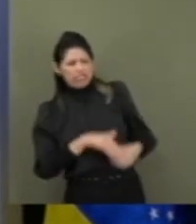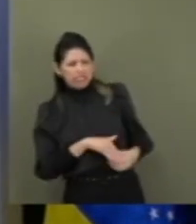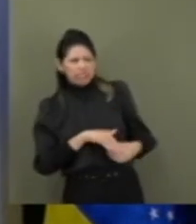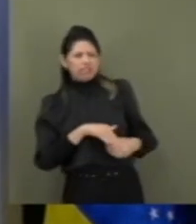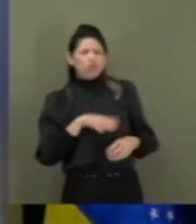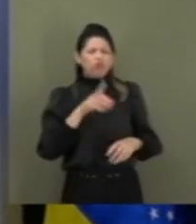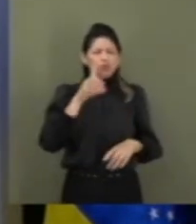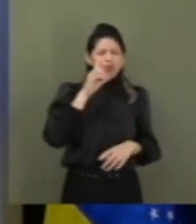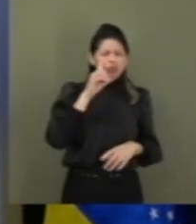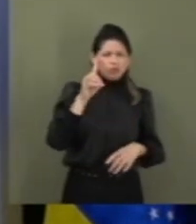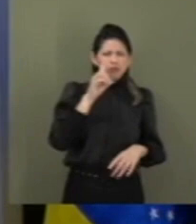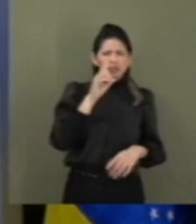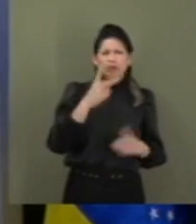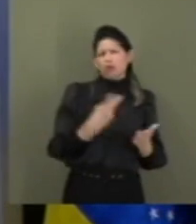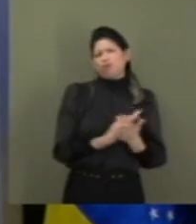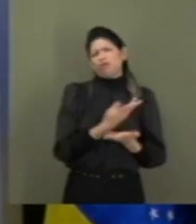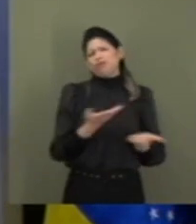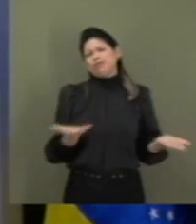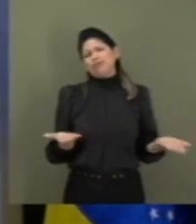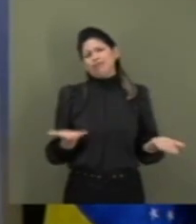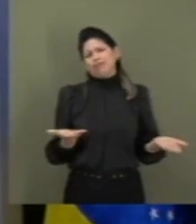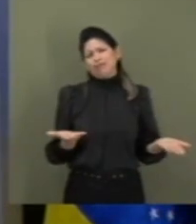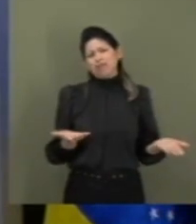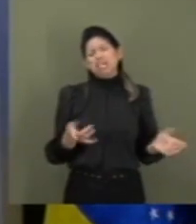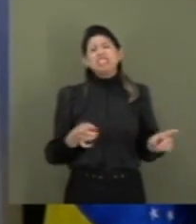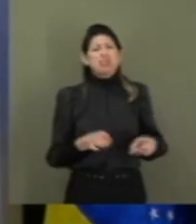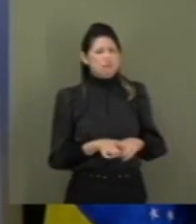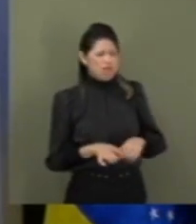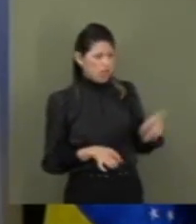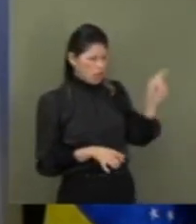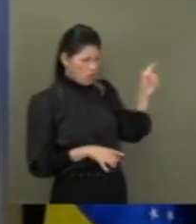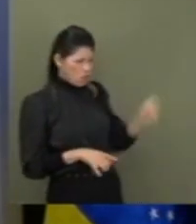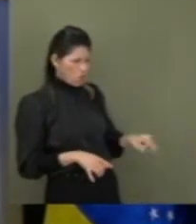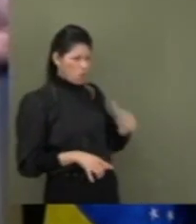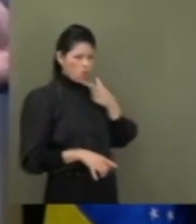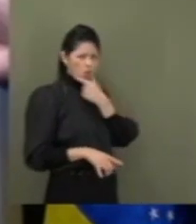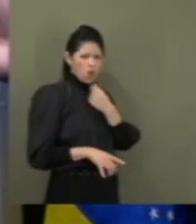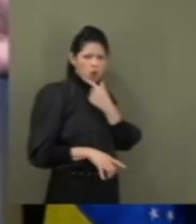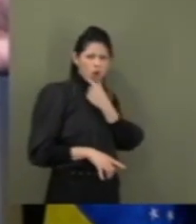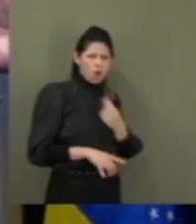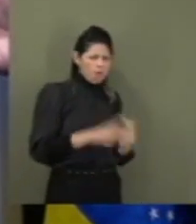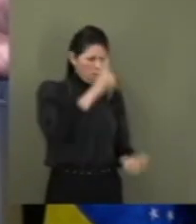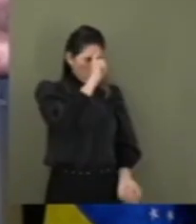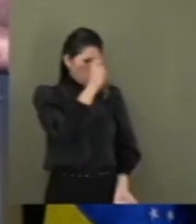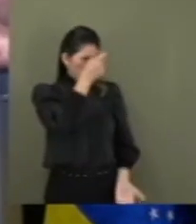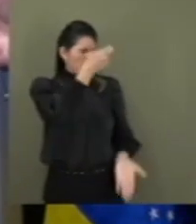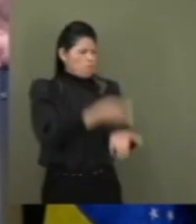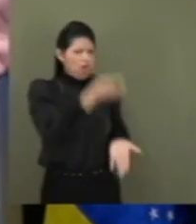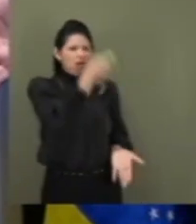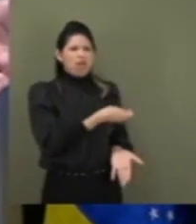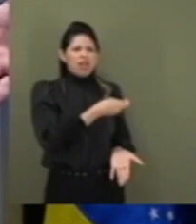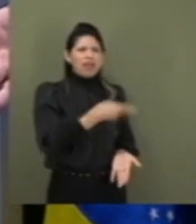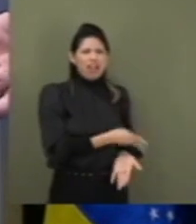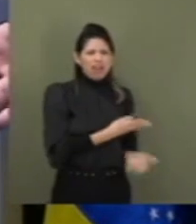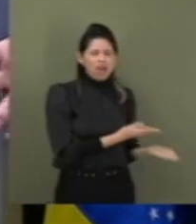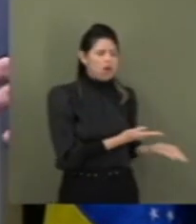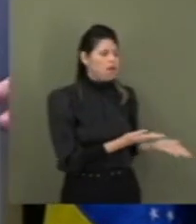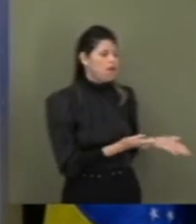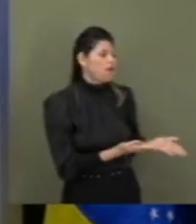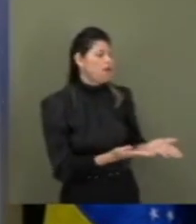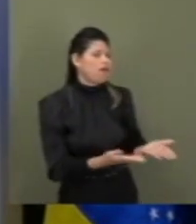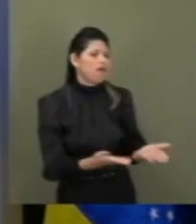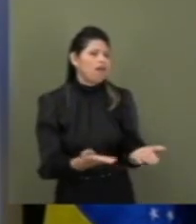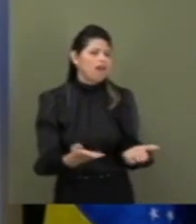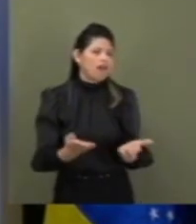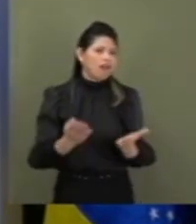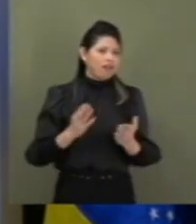dia. Inclusive um ditador sendo recebido com todas as honras de chefe de Estado,